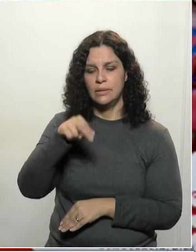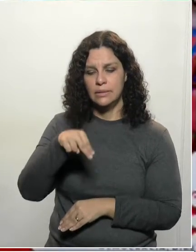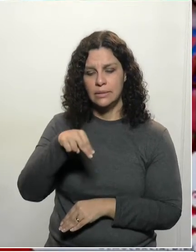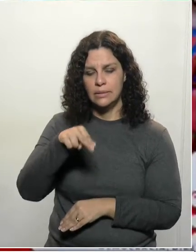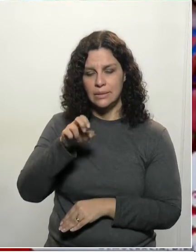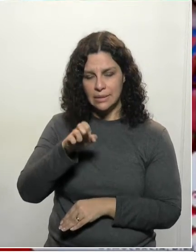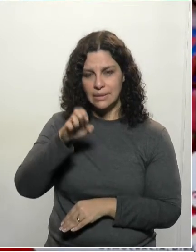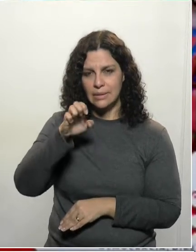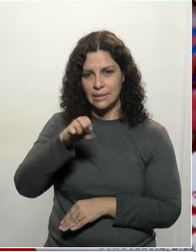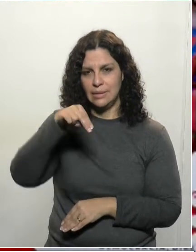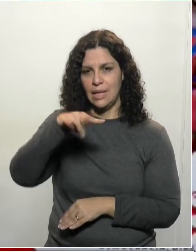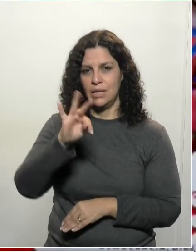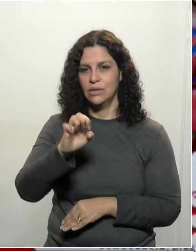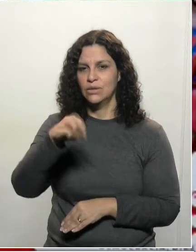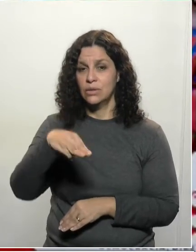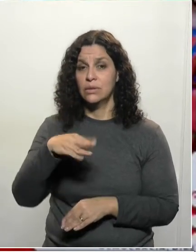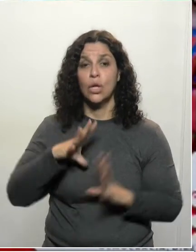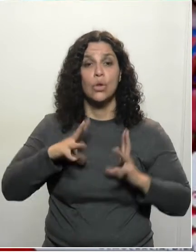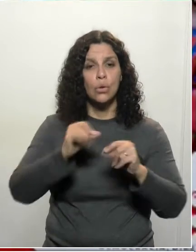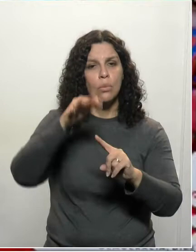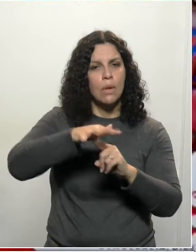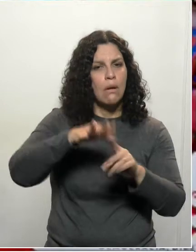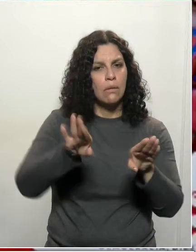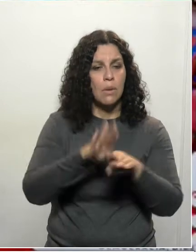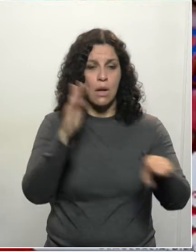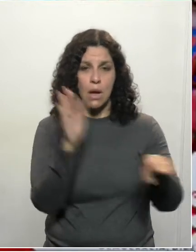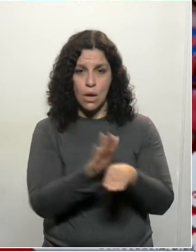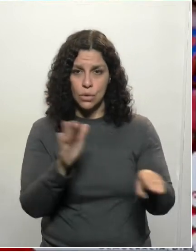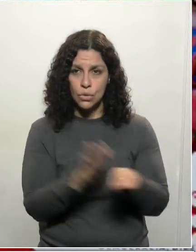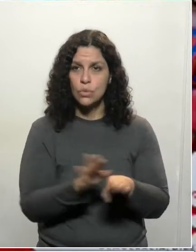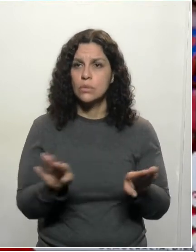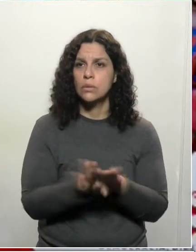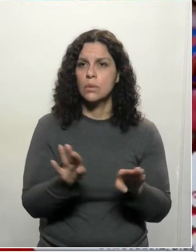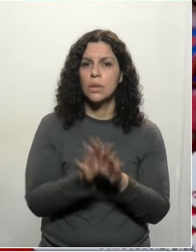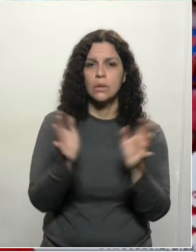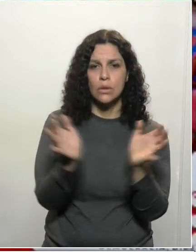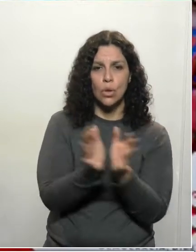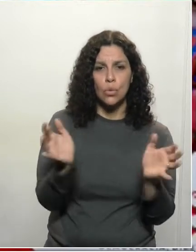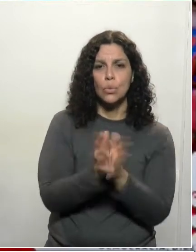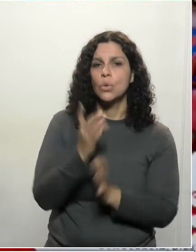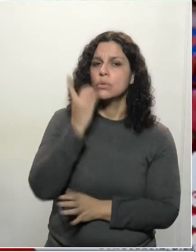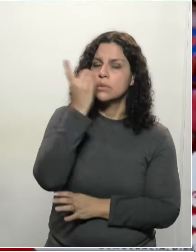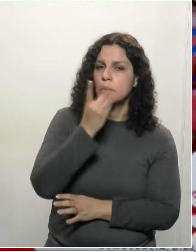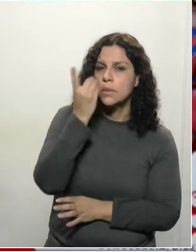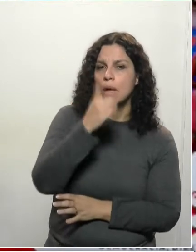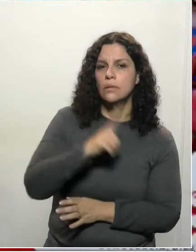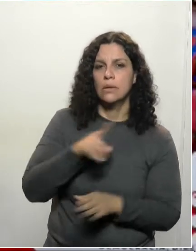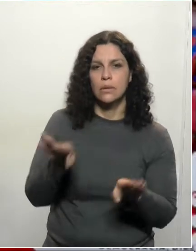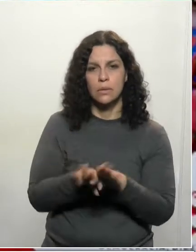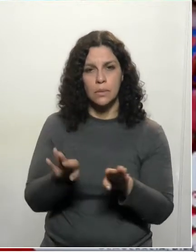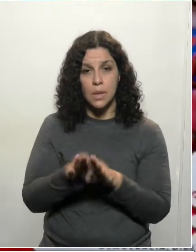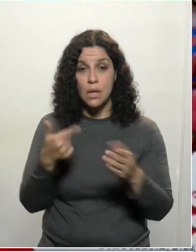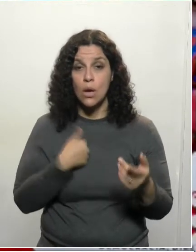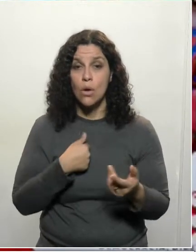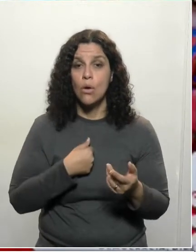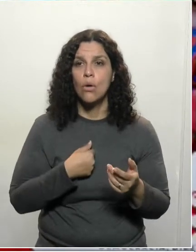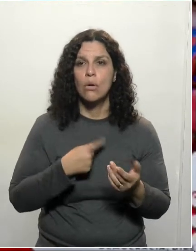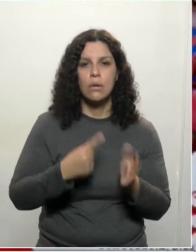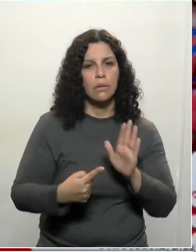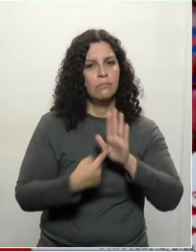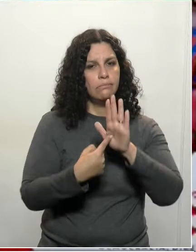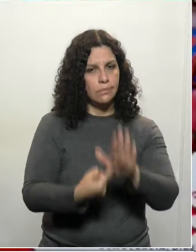sabendo dessa campanha e eu gostaria, e vou deixar à disposição no grupo dos deputados, né, a campanha.